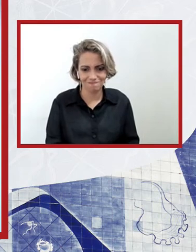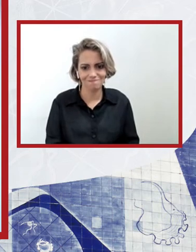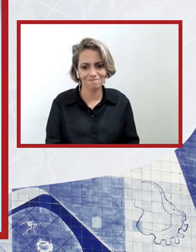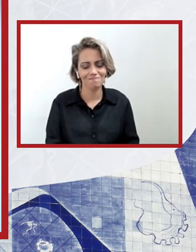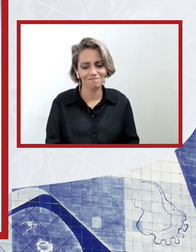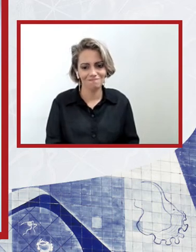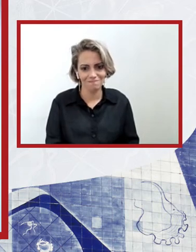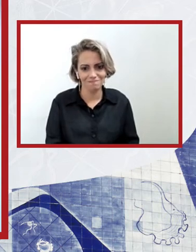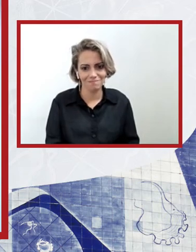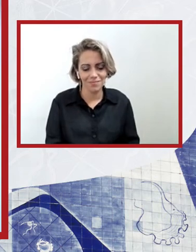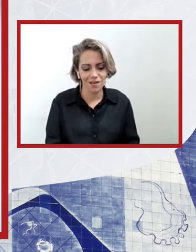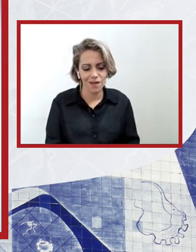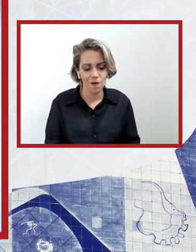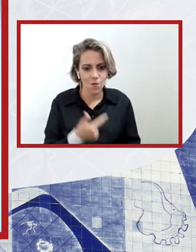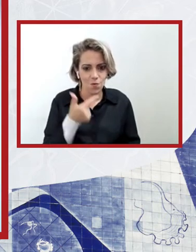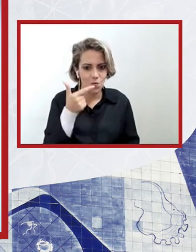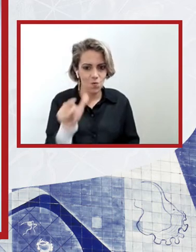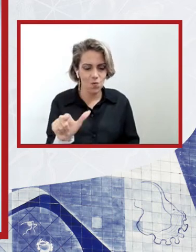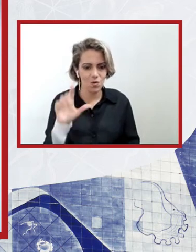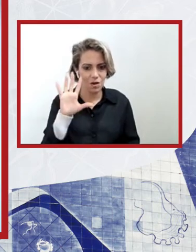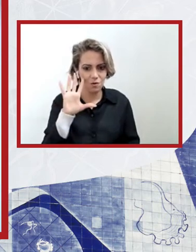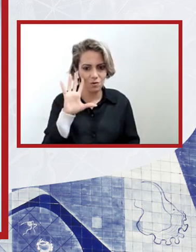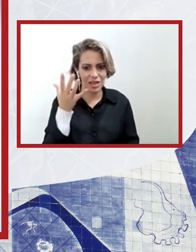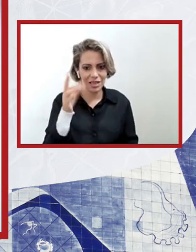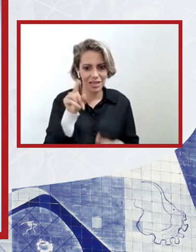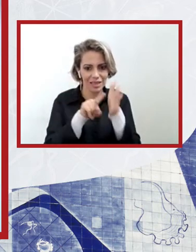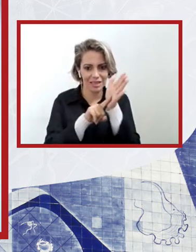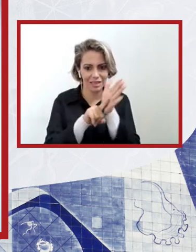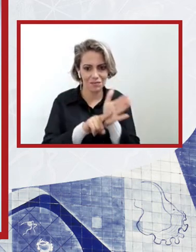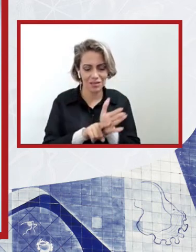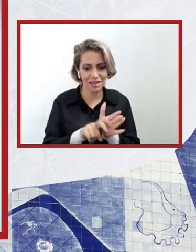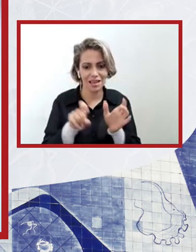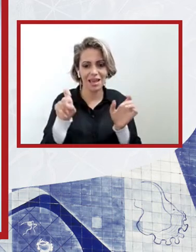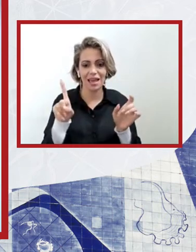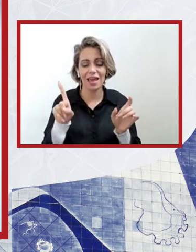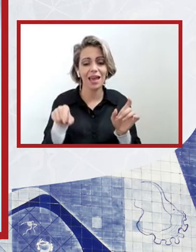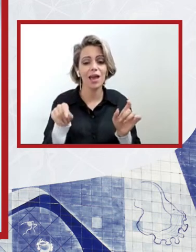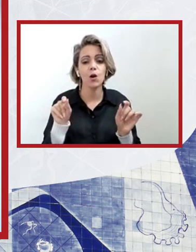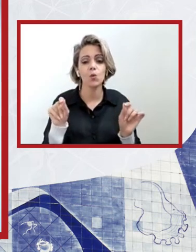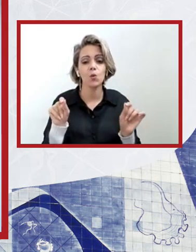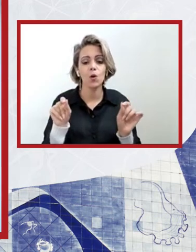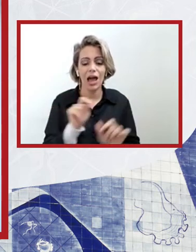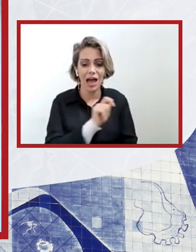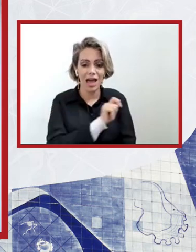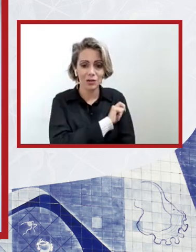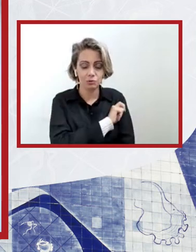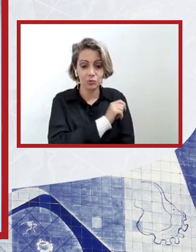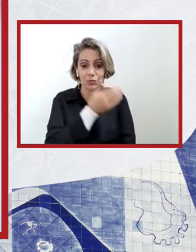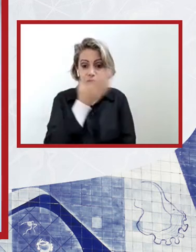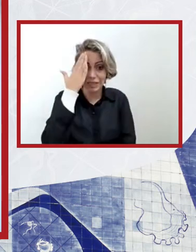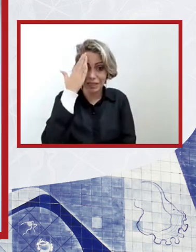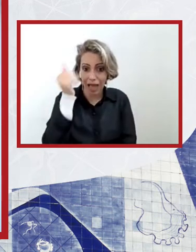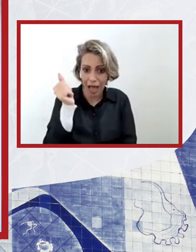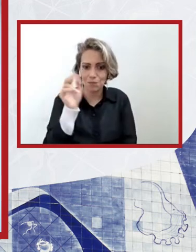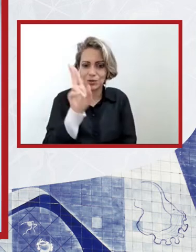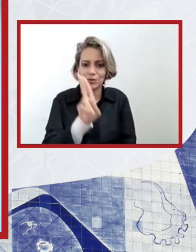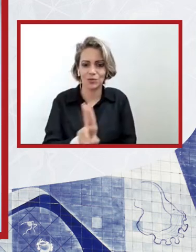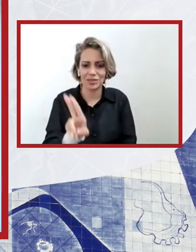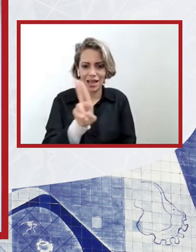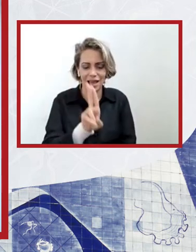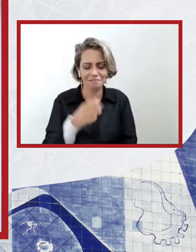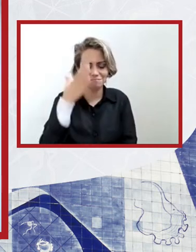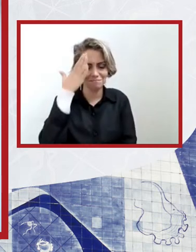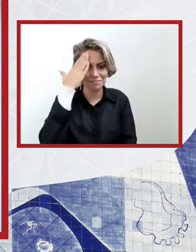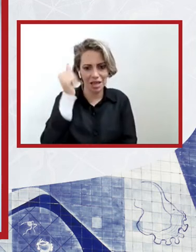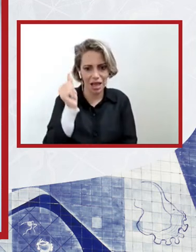outro entrave que aparece na pesquisa são alunos que sabem até utilizar NVDA,